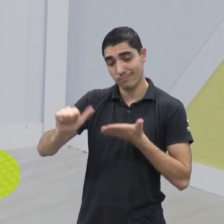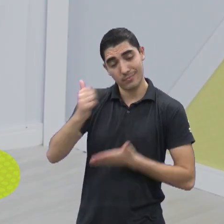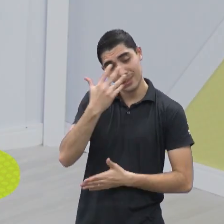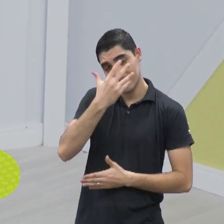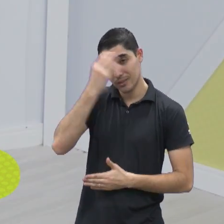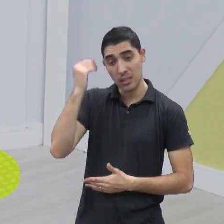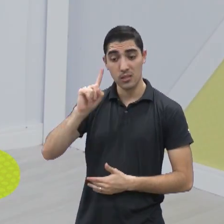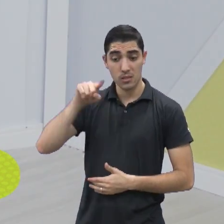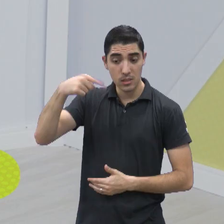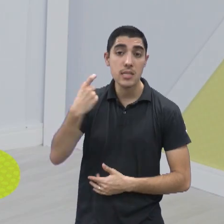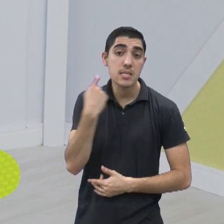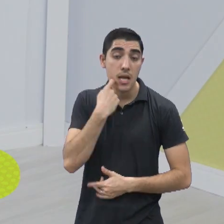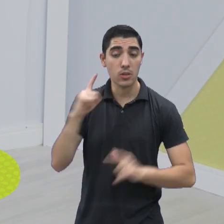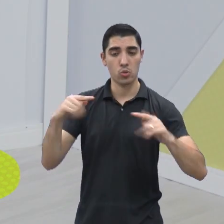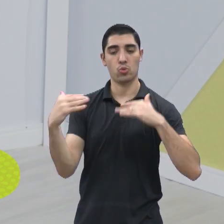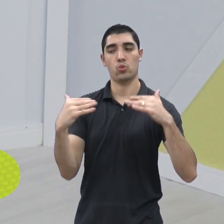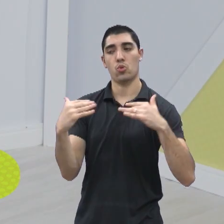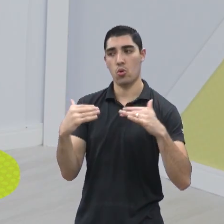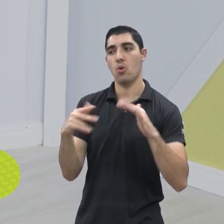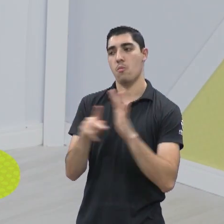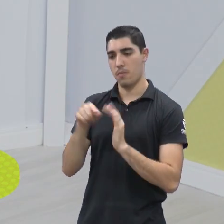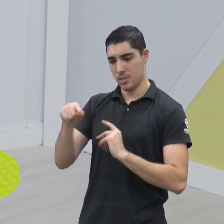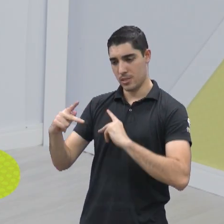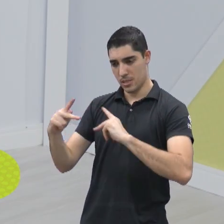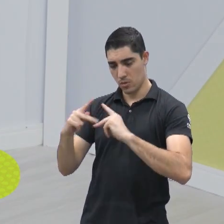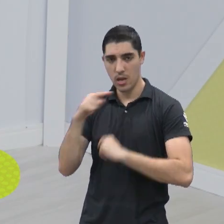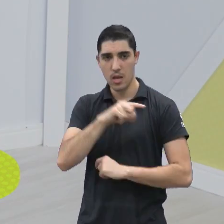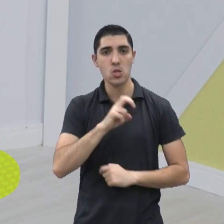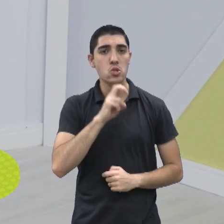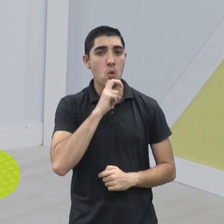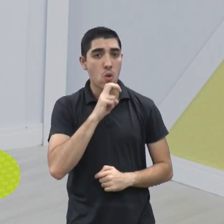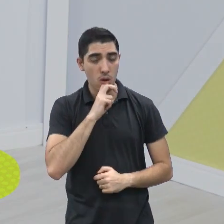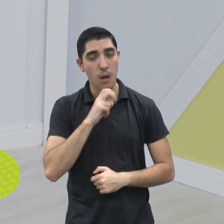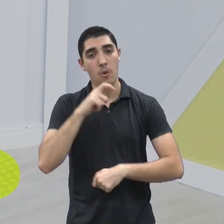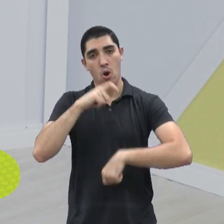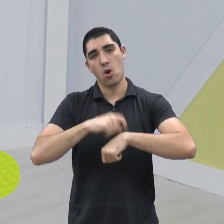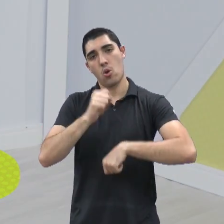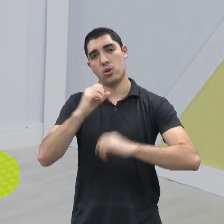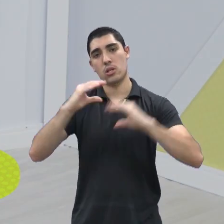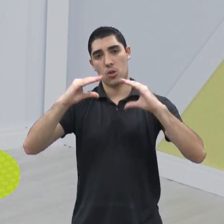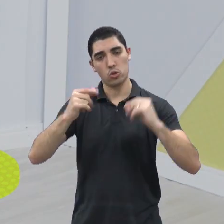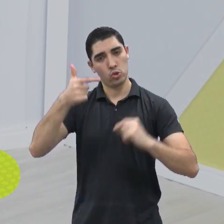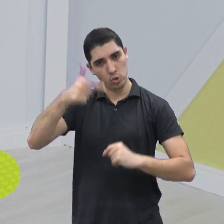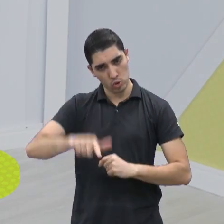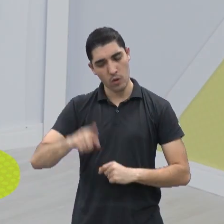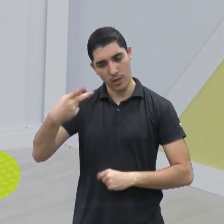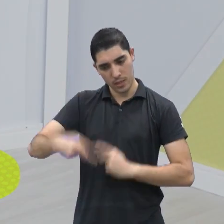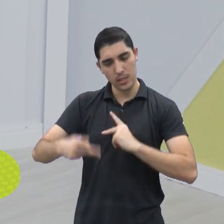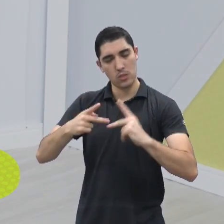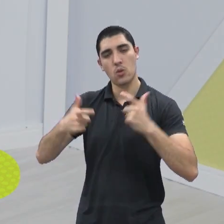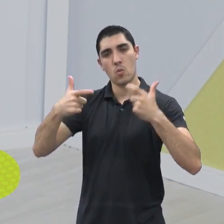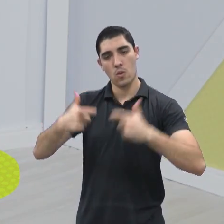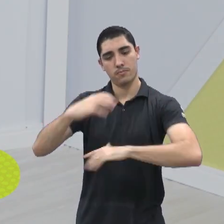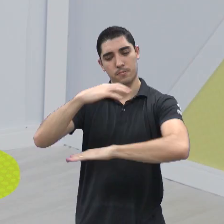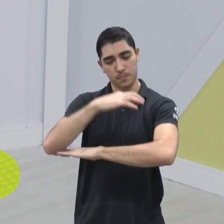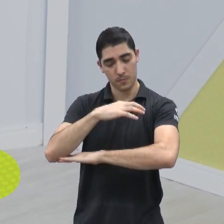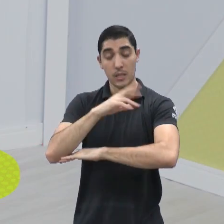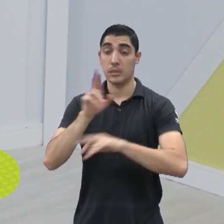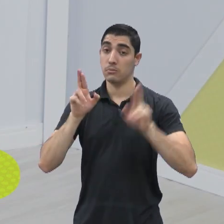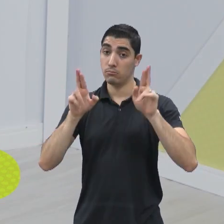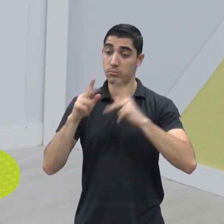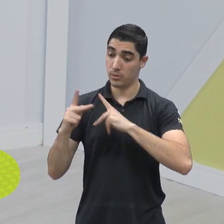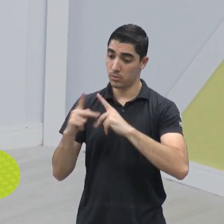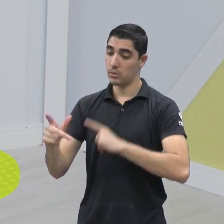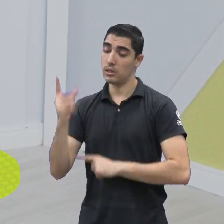tem jogo contra a equipe do Pro Esportes Sorocaba. Sexta-feira, 20 horas, novamente no ginásio do Teatrão. Esperamos aí uma recuperação das